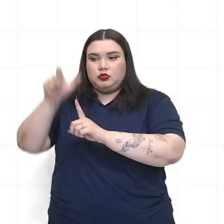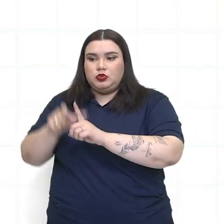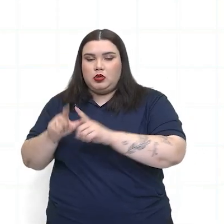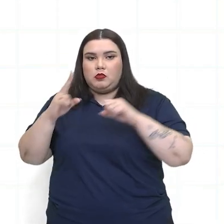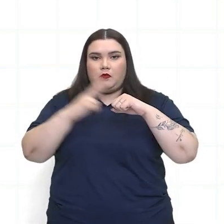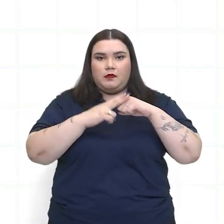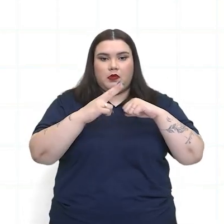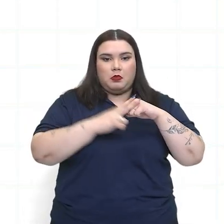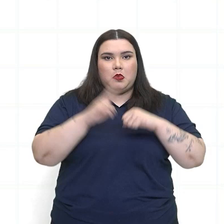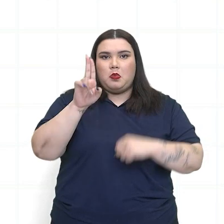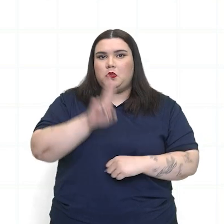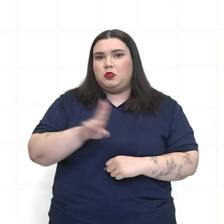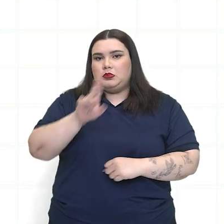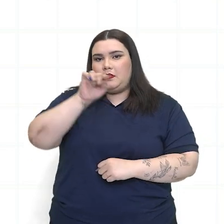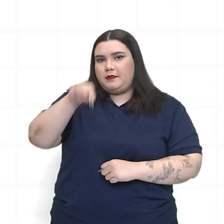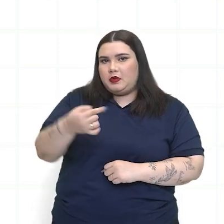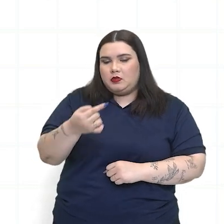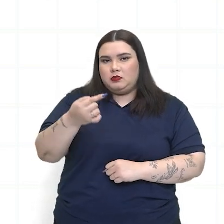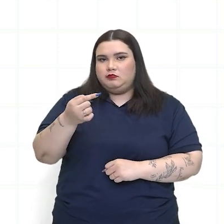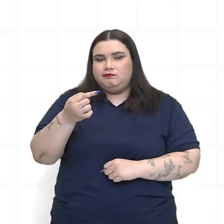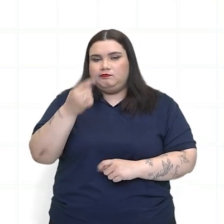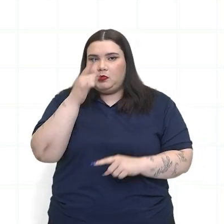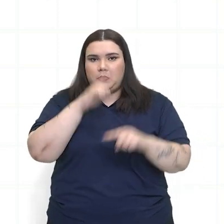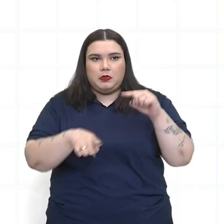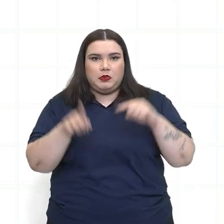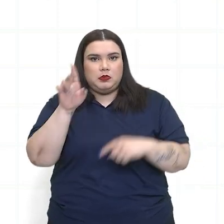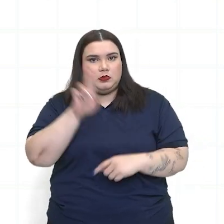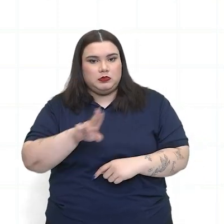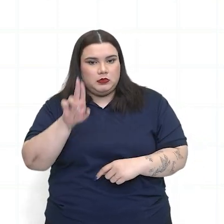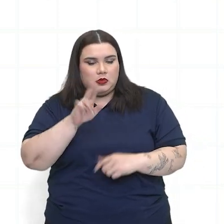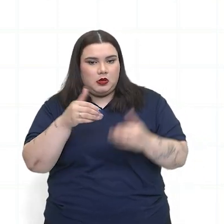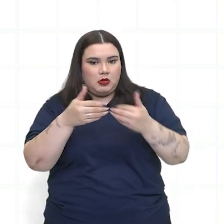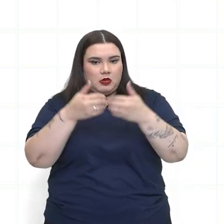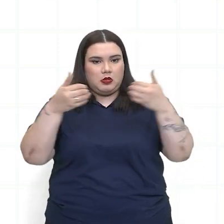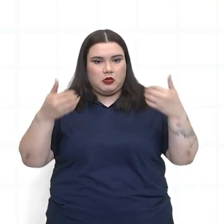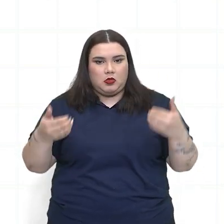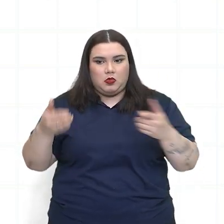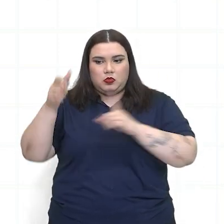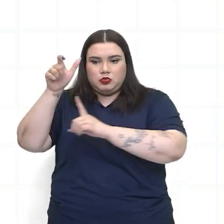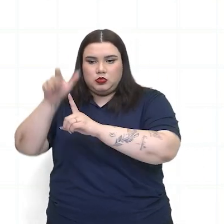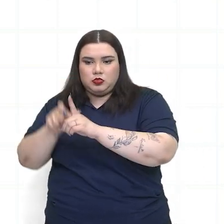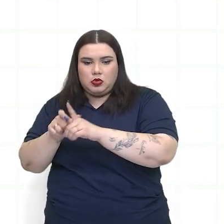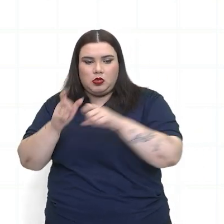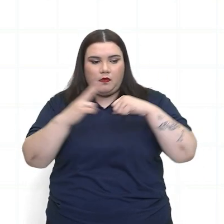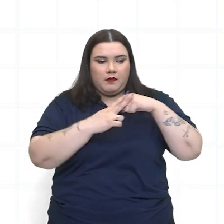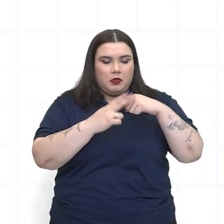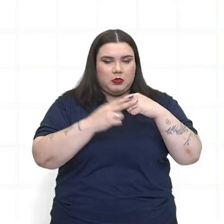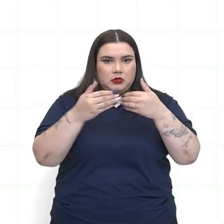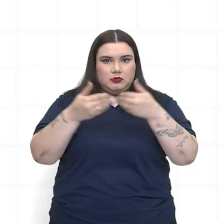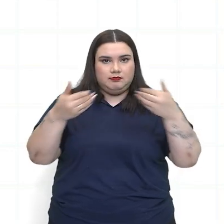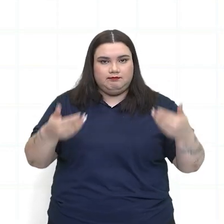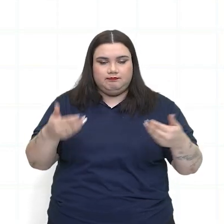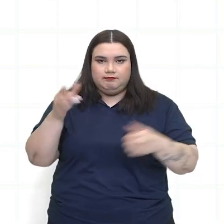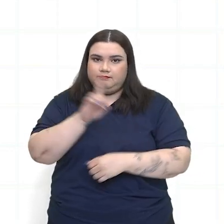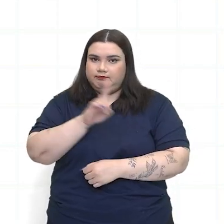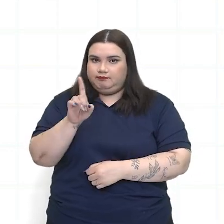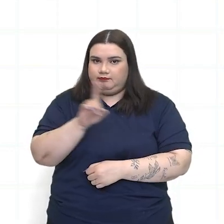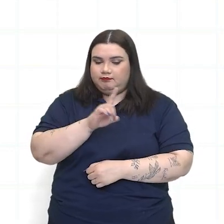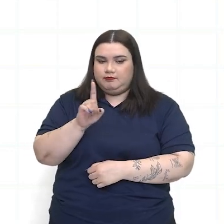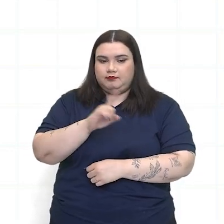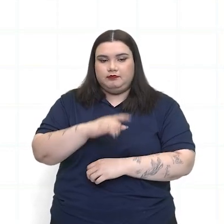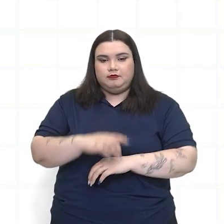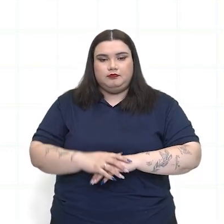oração, não se utiliza a vírgula para separar o sujeito e o verbo da oração. Não se